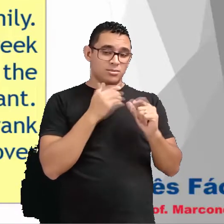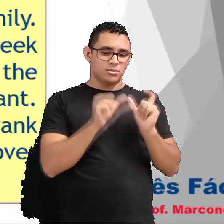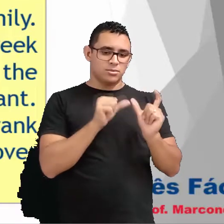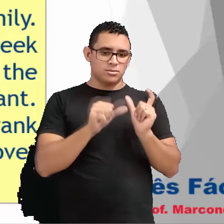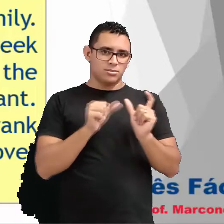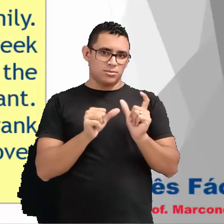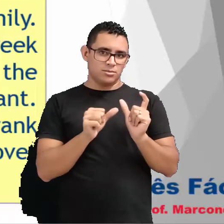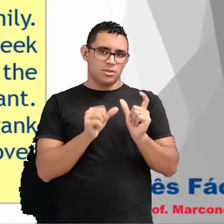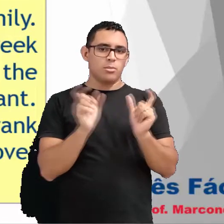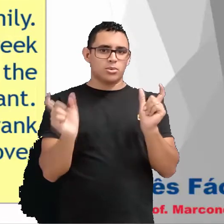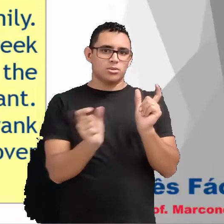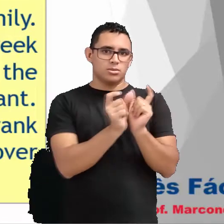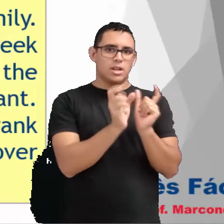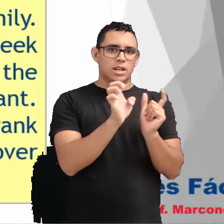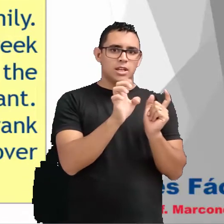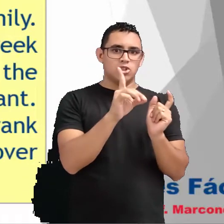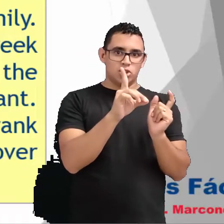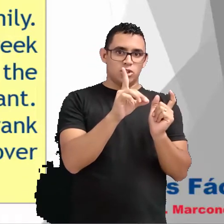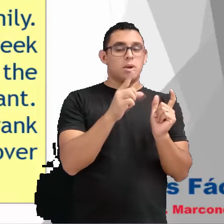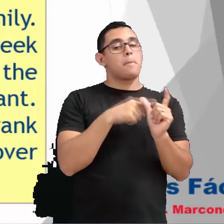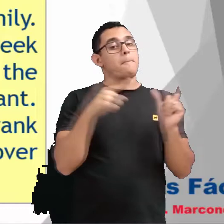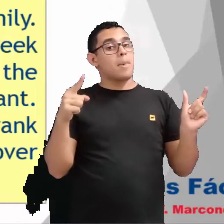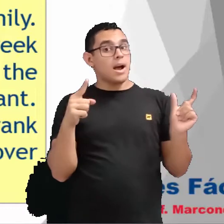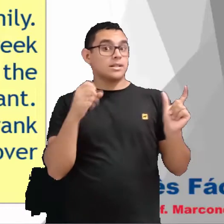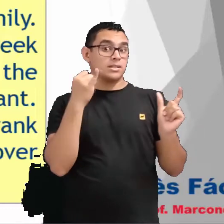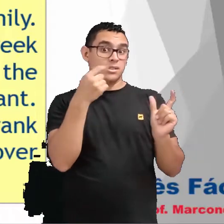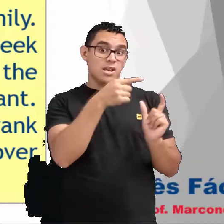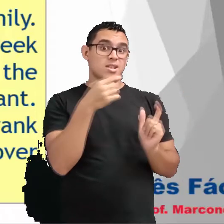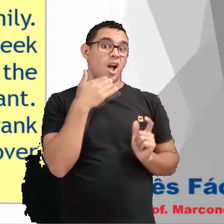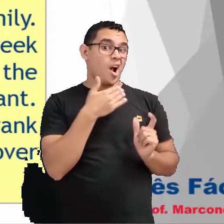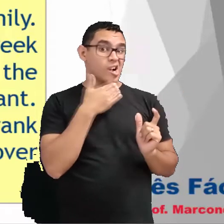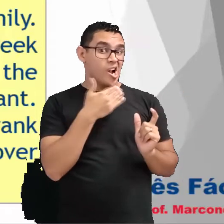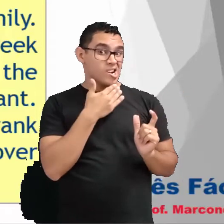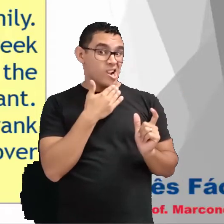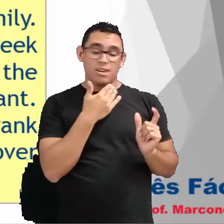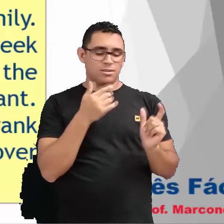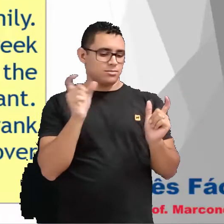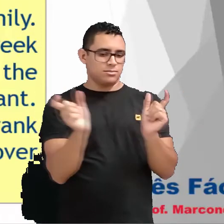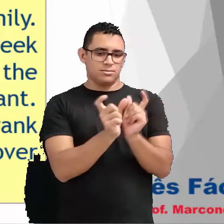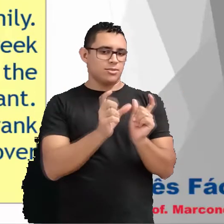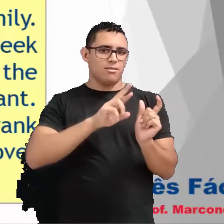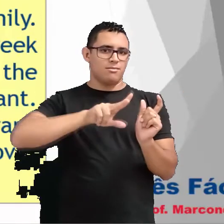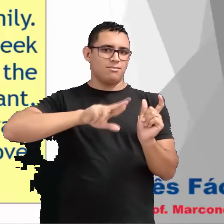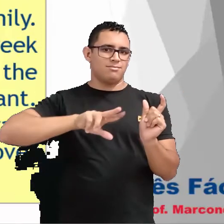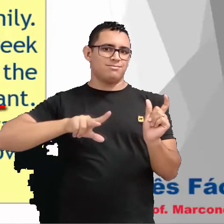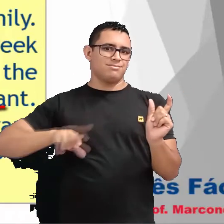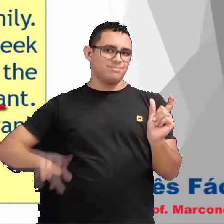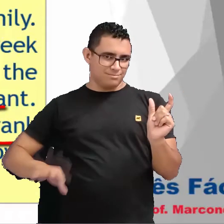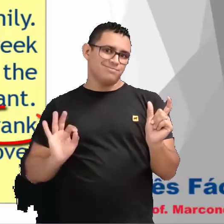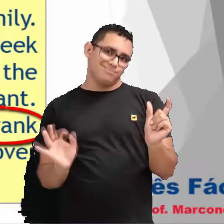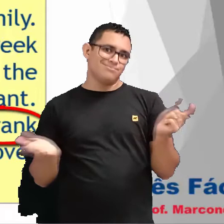teria acrescentado o ed, lembram? Mas aqui eles mudam completamente, né? She swam on the beach and drank